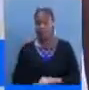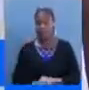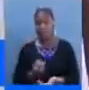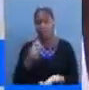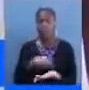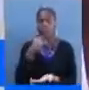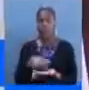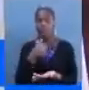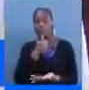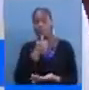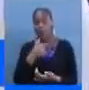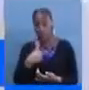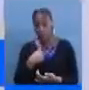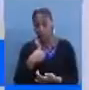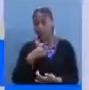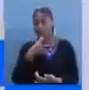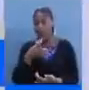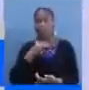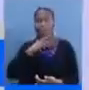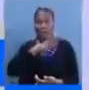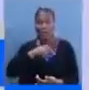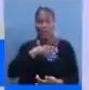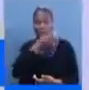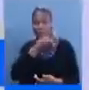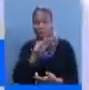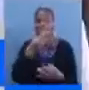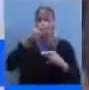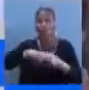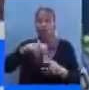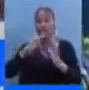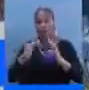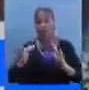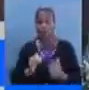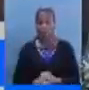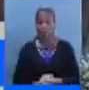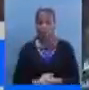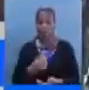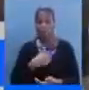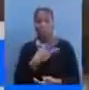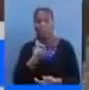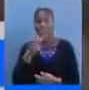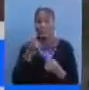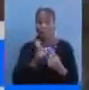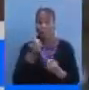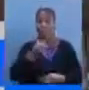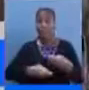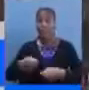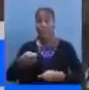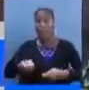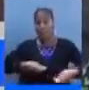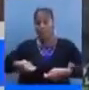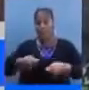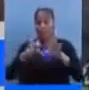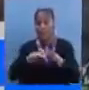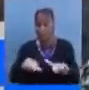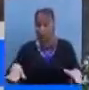não esperar a decisão. Flã, você está mandando mãe de família para baixar tá lá na casa. A minha tem 13 anos, não está vendo no mercado, não está vendo na